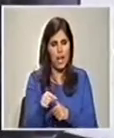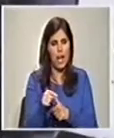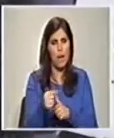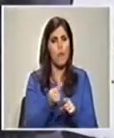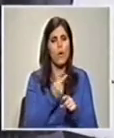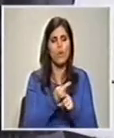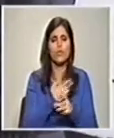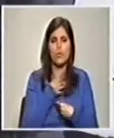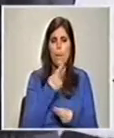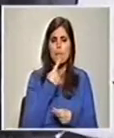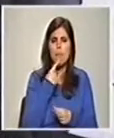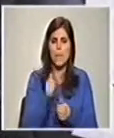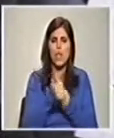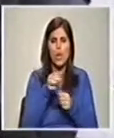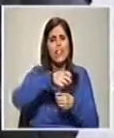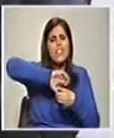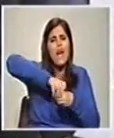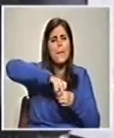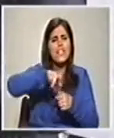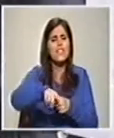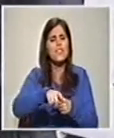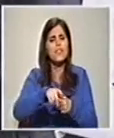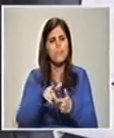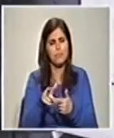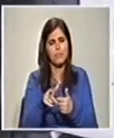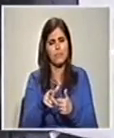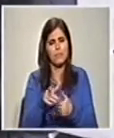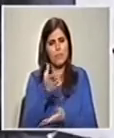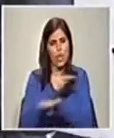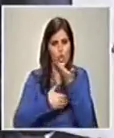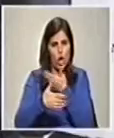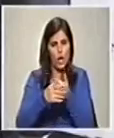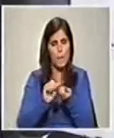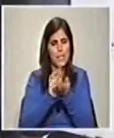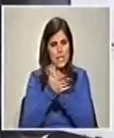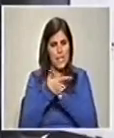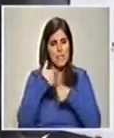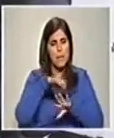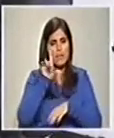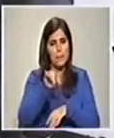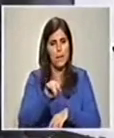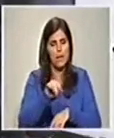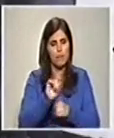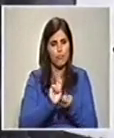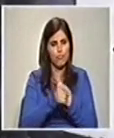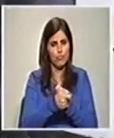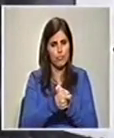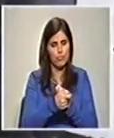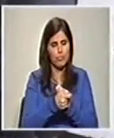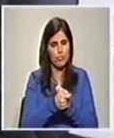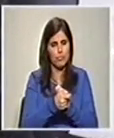queríamos tentar perceber melhor. Estas tampinhas são uma moeda de troca para a reciclagem, mas ao mesmo tempo são convertidas